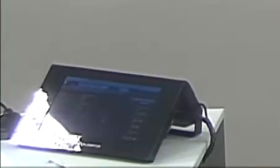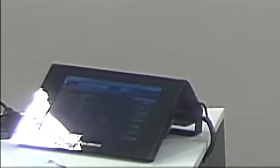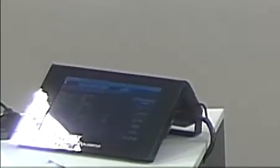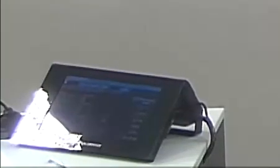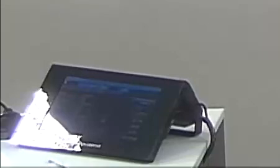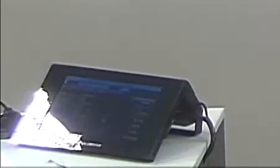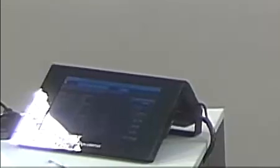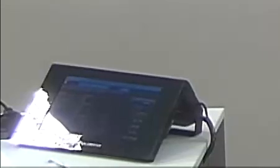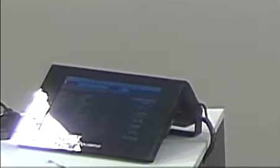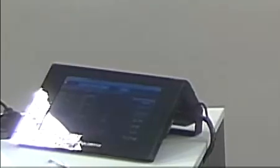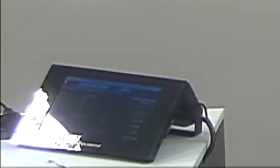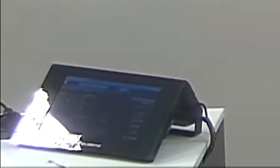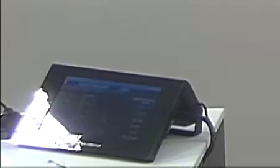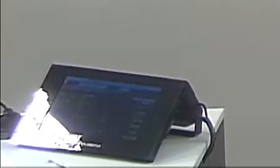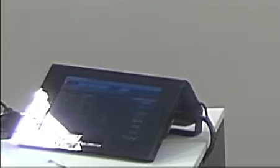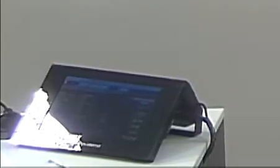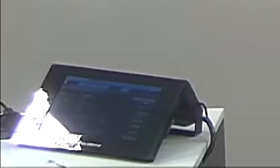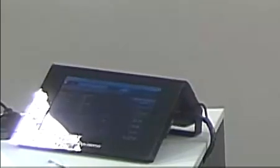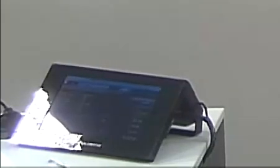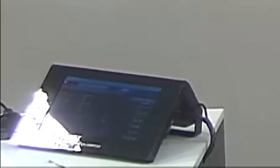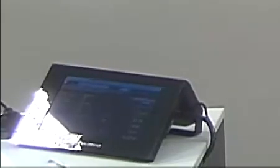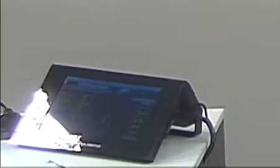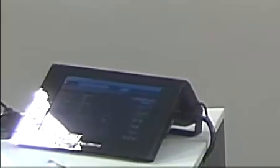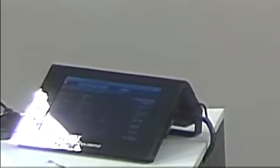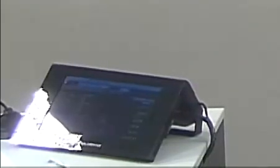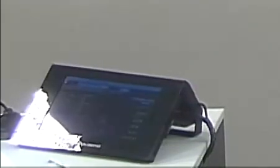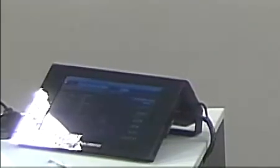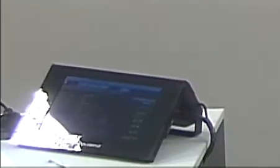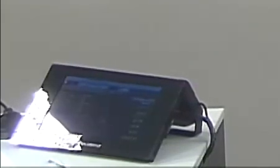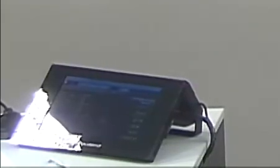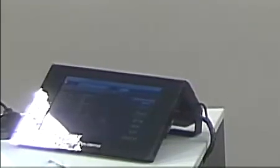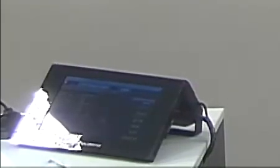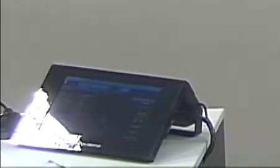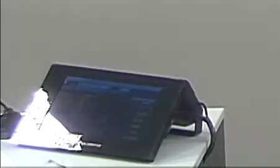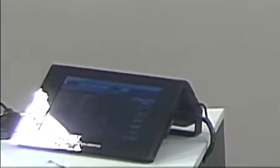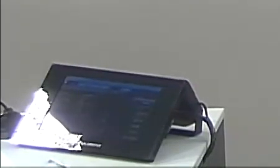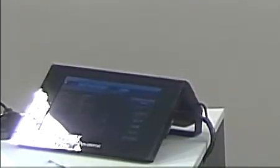maioria simples. Com emendas.